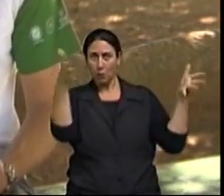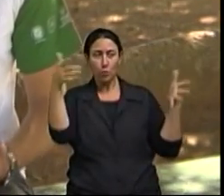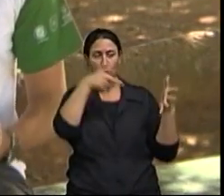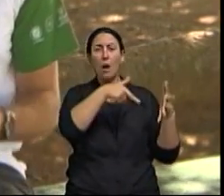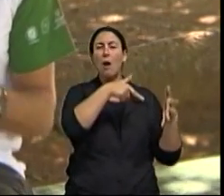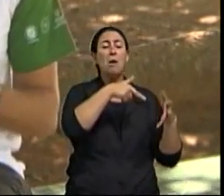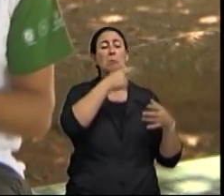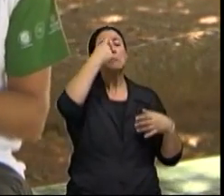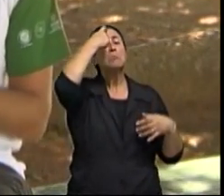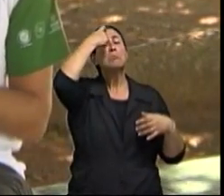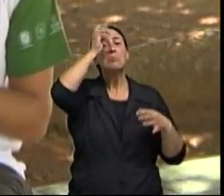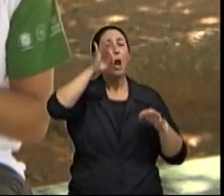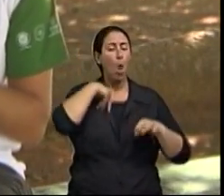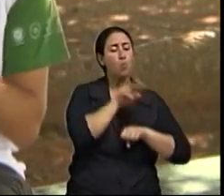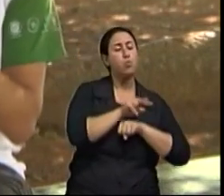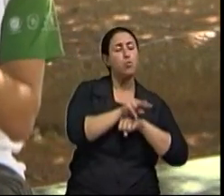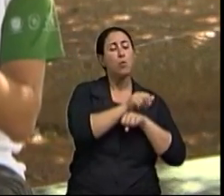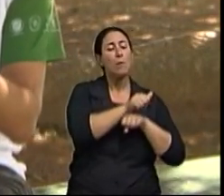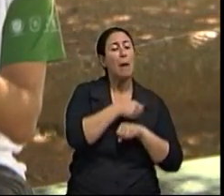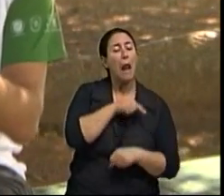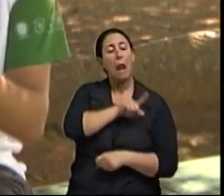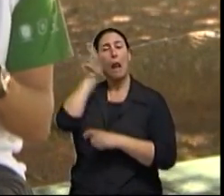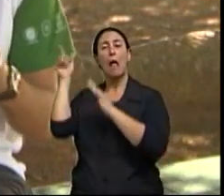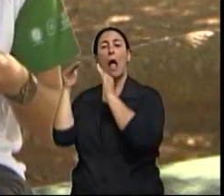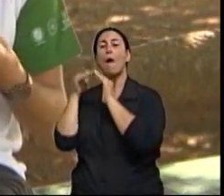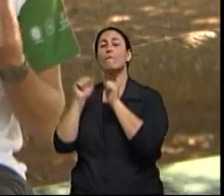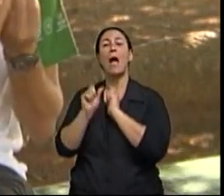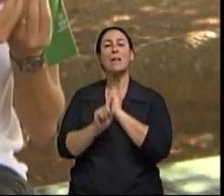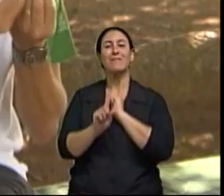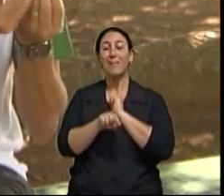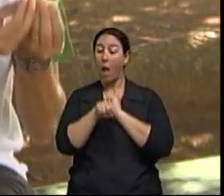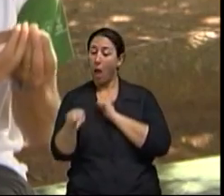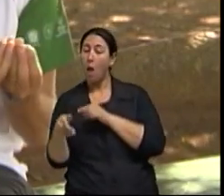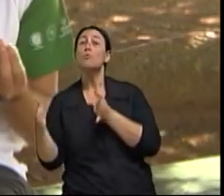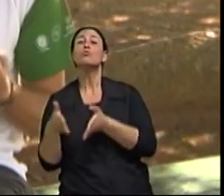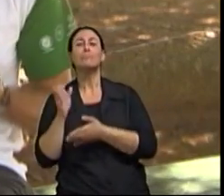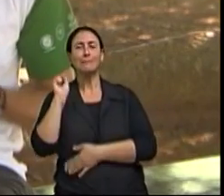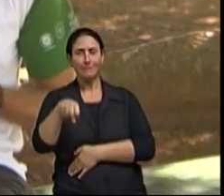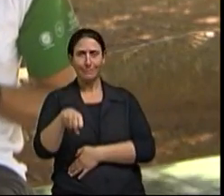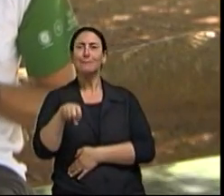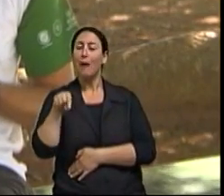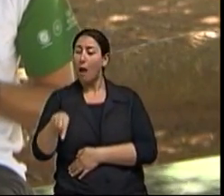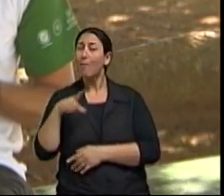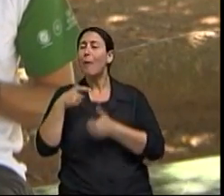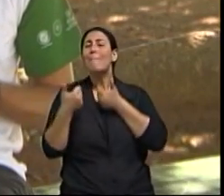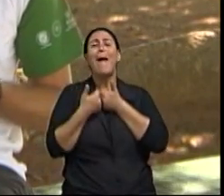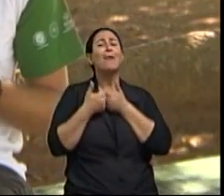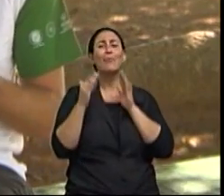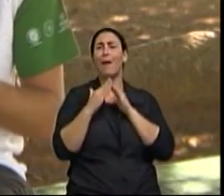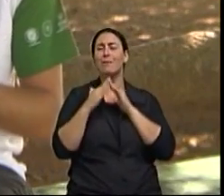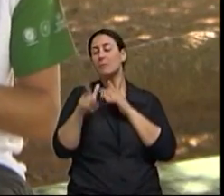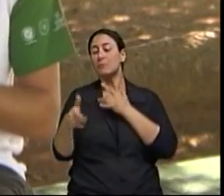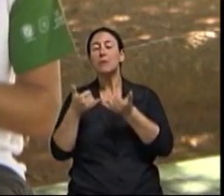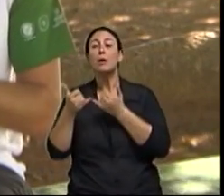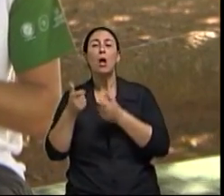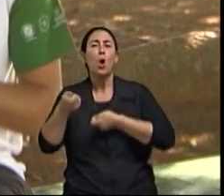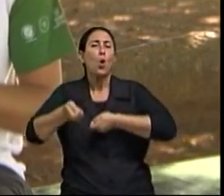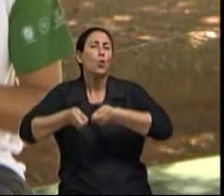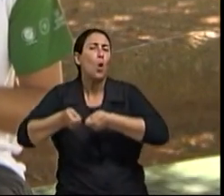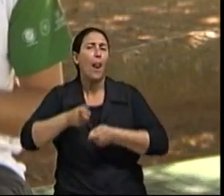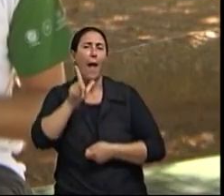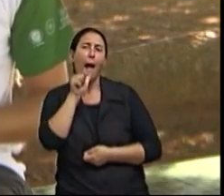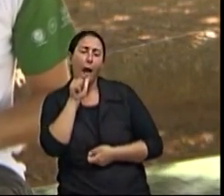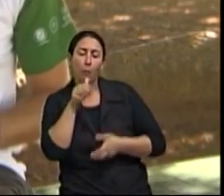da empresa. Então, quando o micro e pequeno empresário desenvolve uma ação, por exemplo, de redução de uso de água dentro da sua empresa, ou de redução